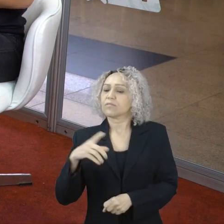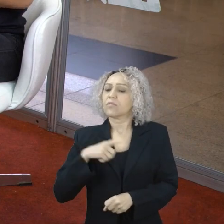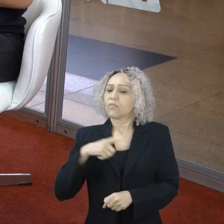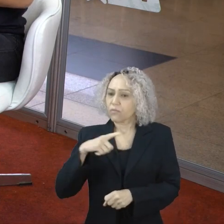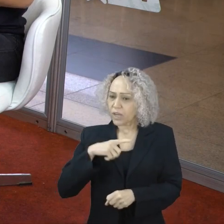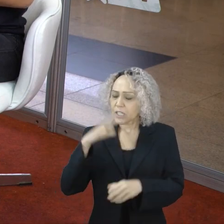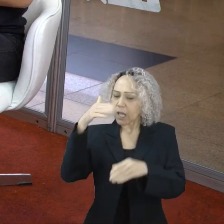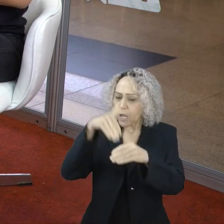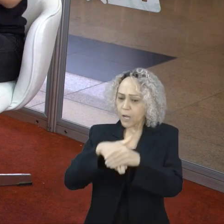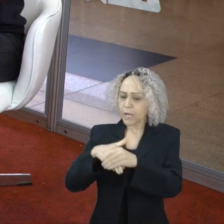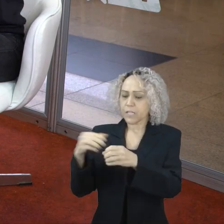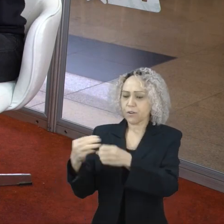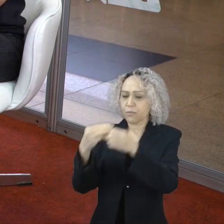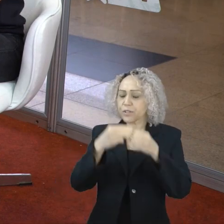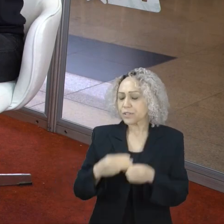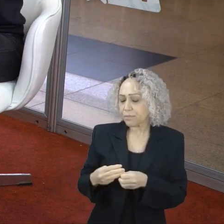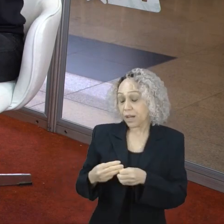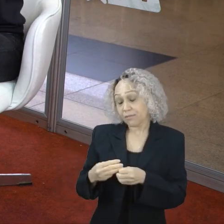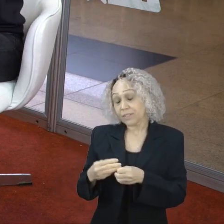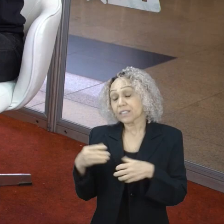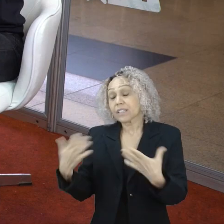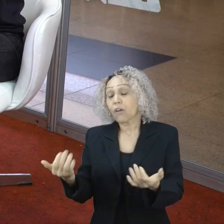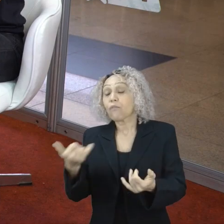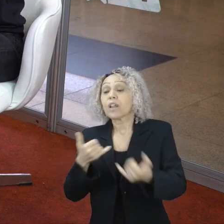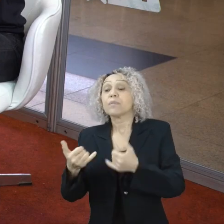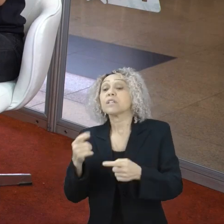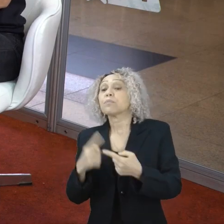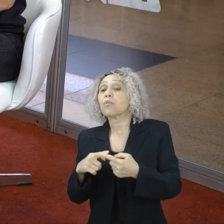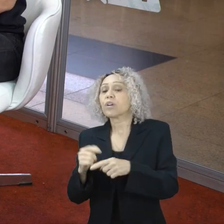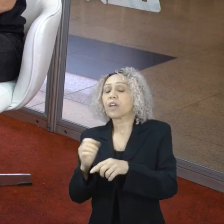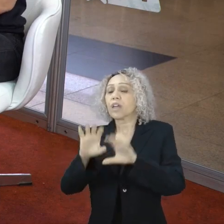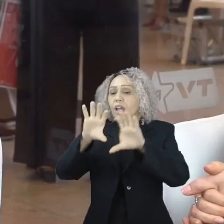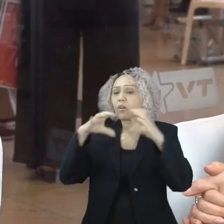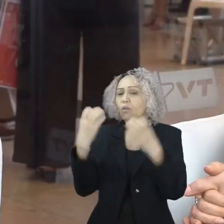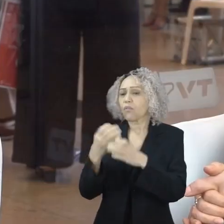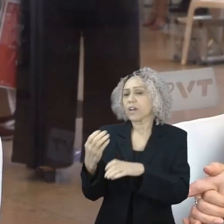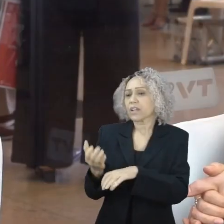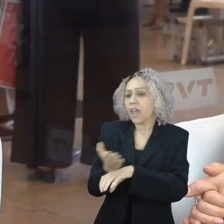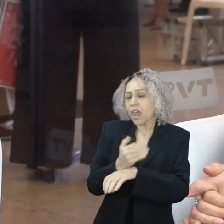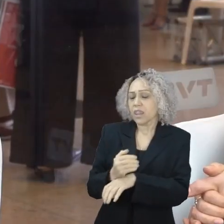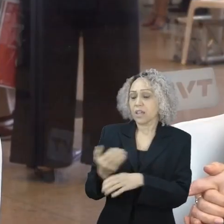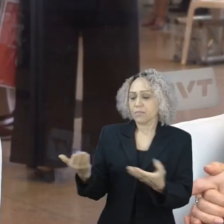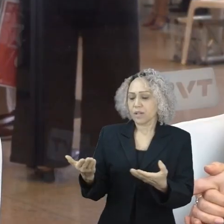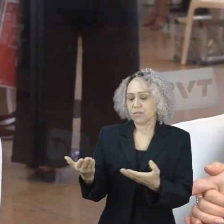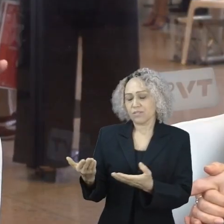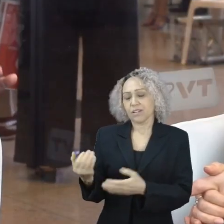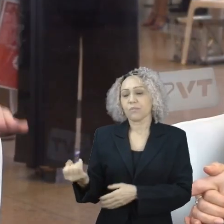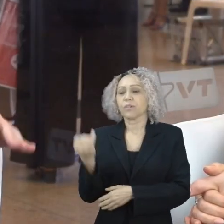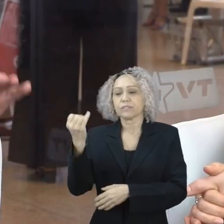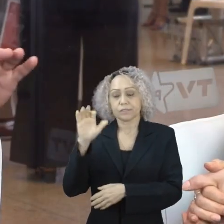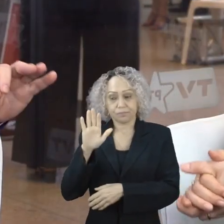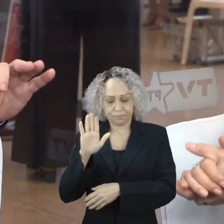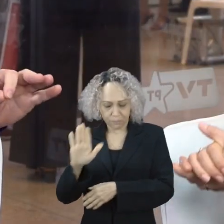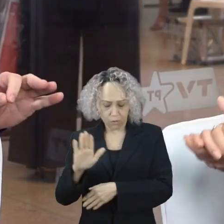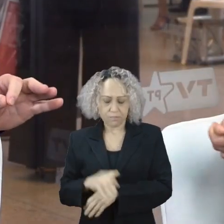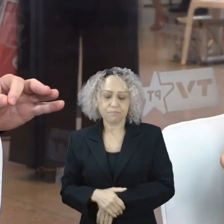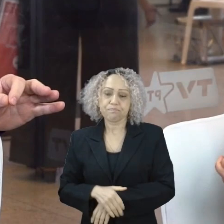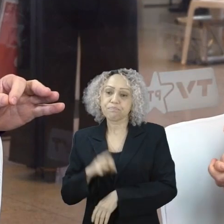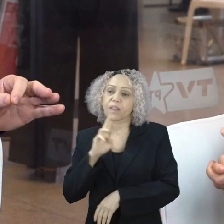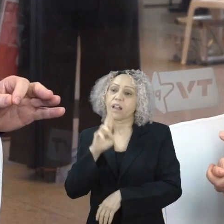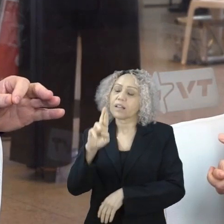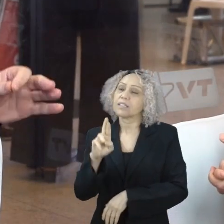para fortalecer nossas candidaturas, quanto para pela defesa também da democracia. Nós falamos, precisamos encerrar o ano com chave de